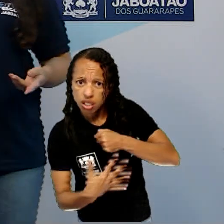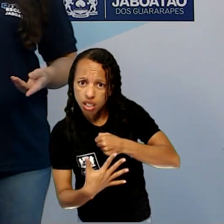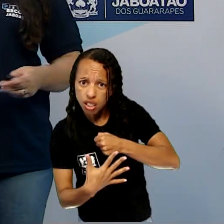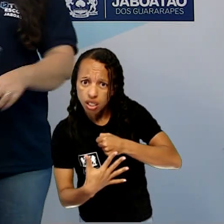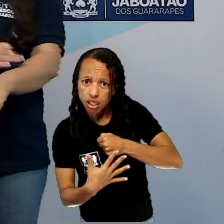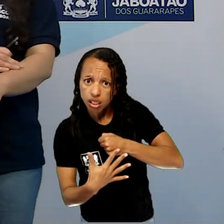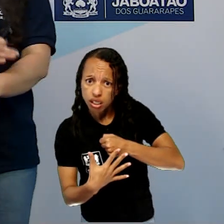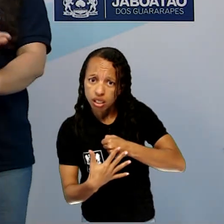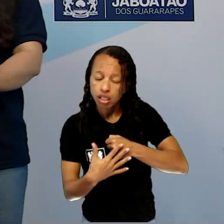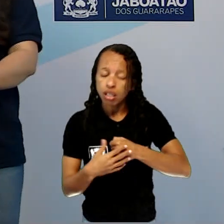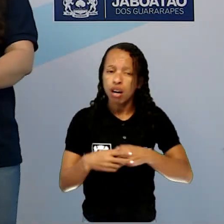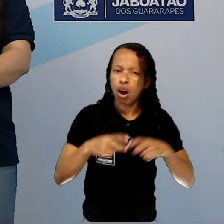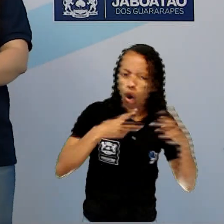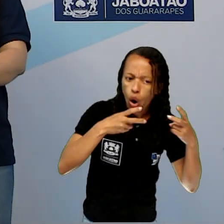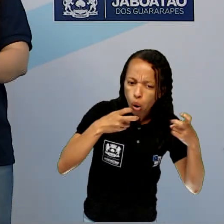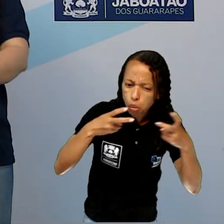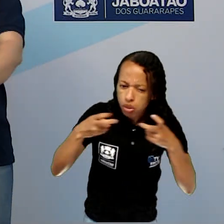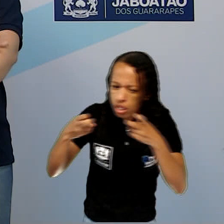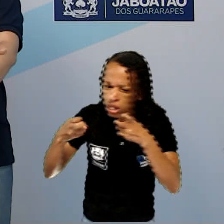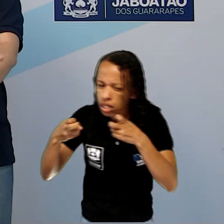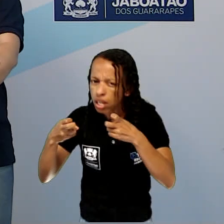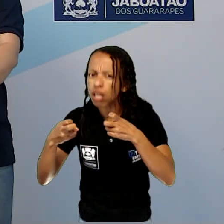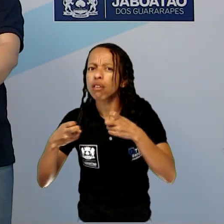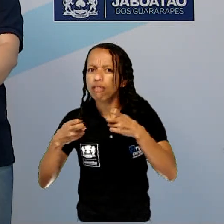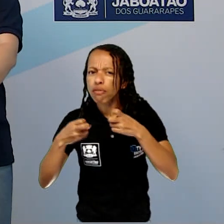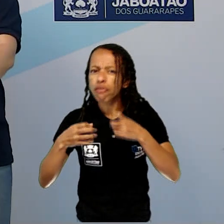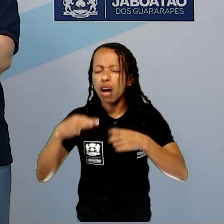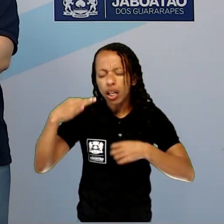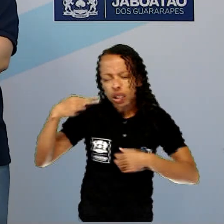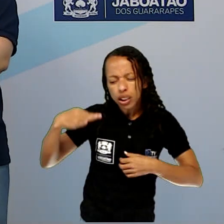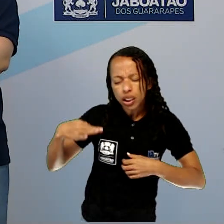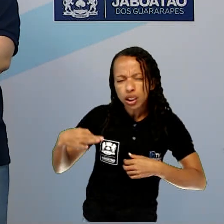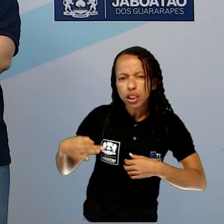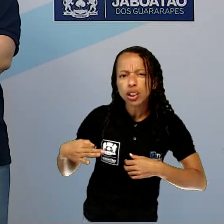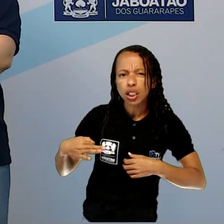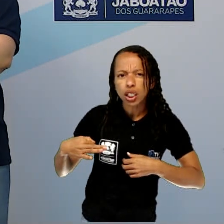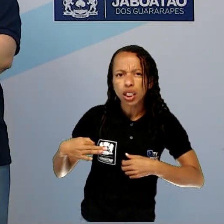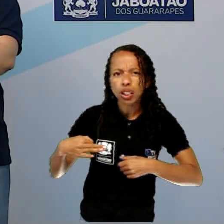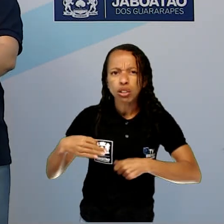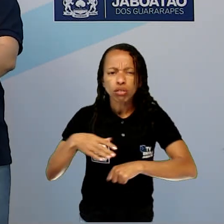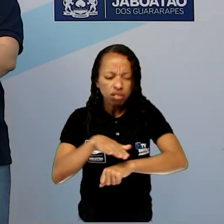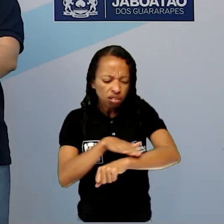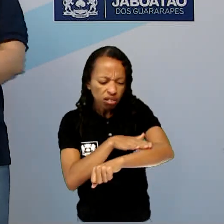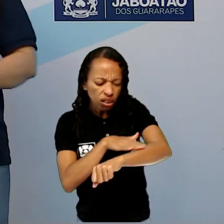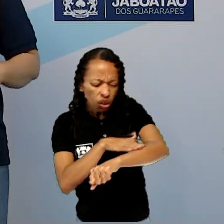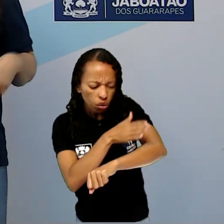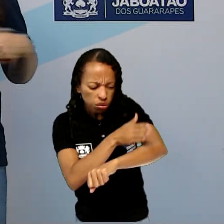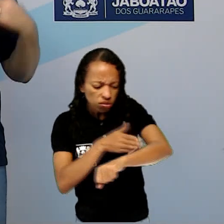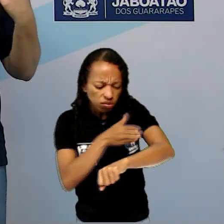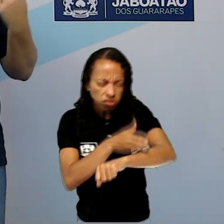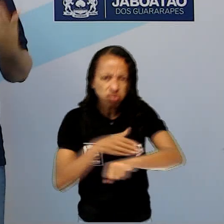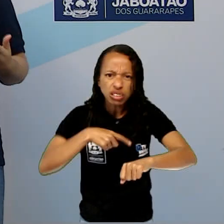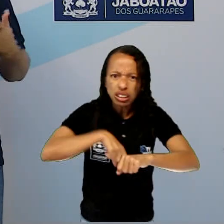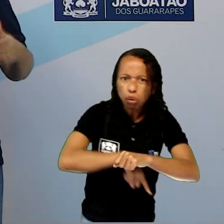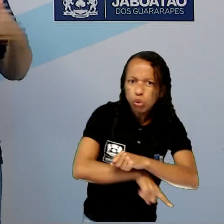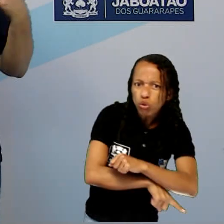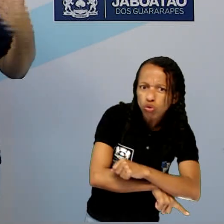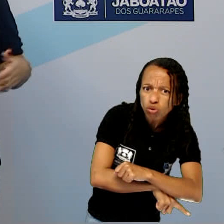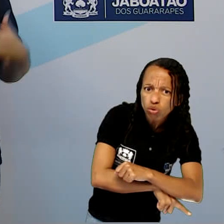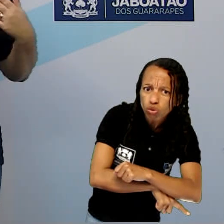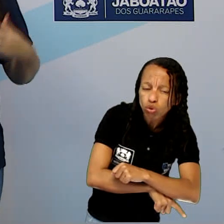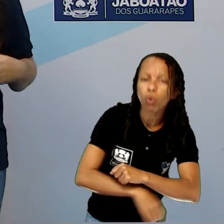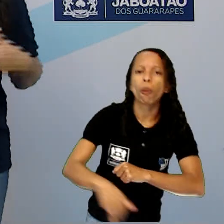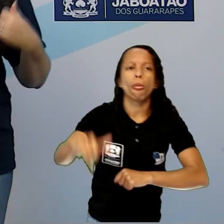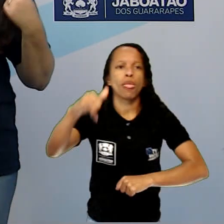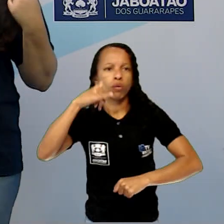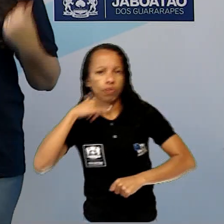Tem uma fratura, tem algum osso aparecendo, você passa a mão assim e sente que tem alguma coisa alta, pode indicar fratura, então